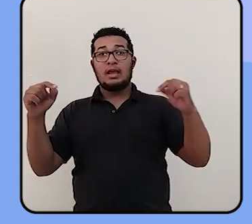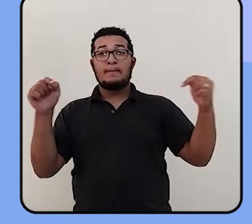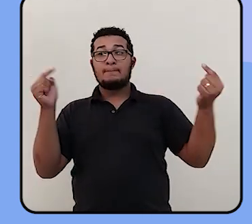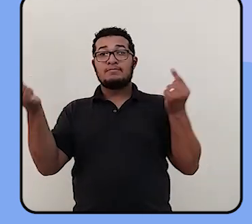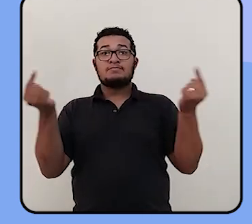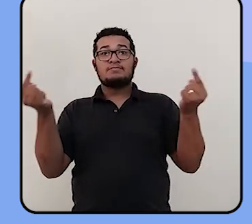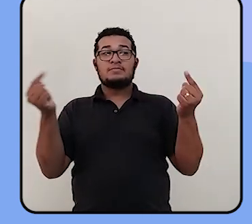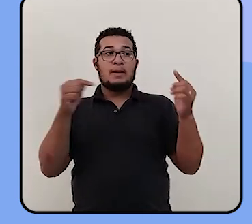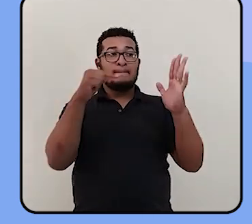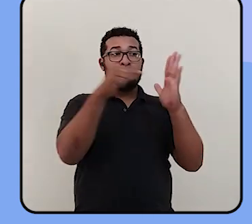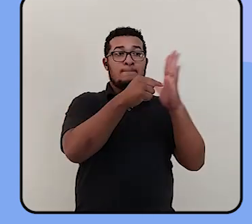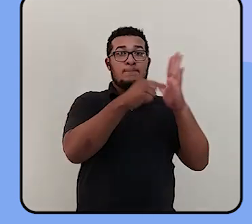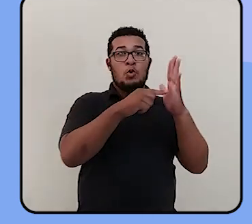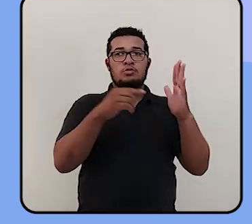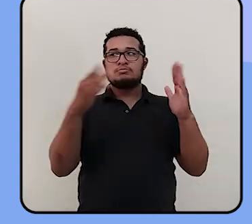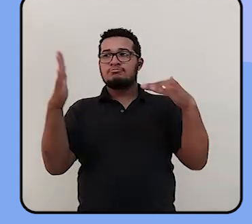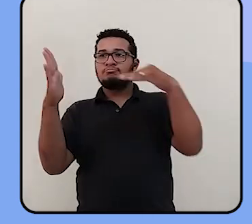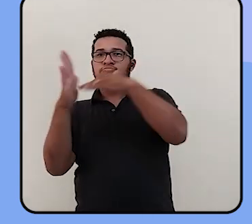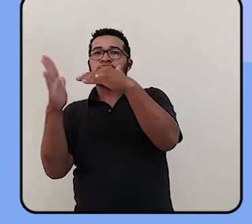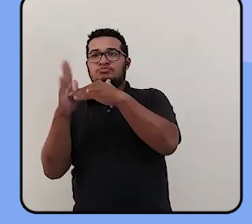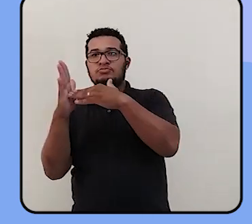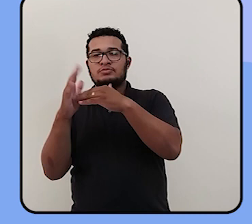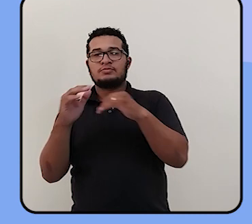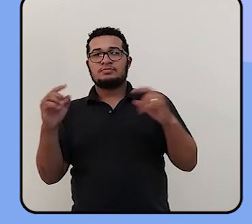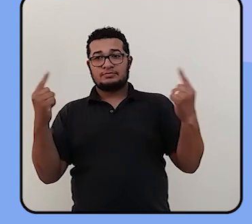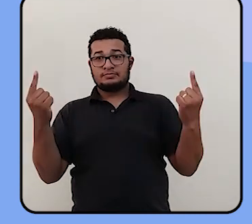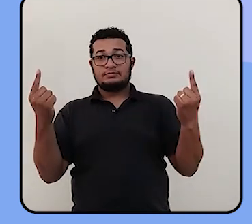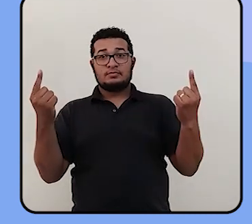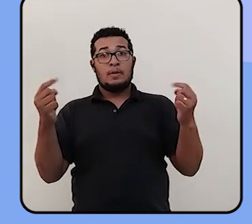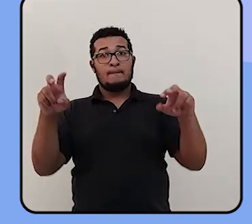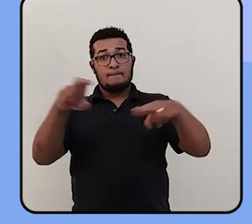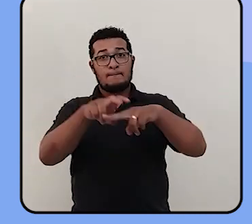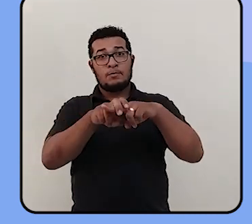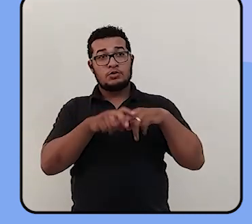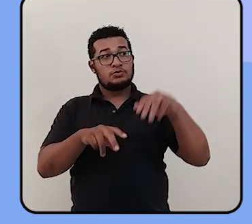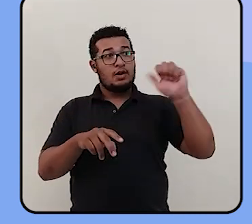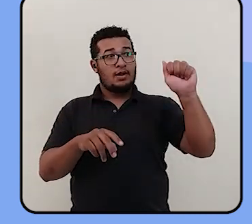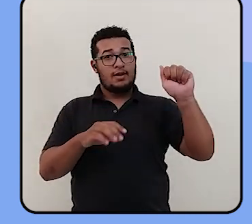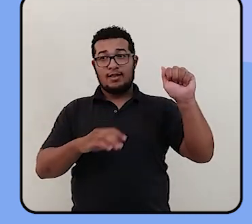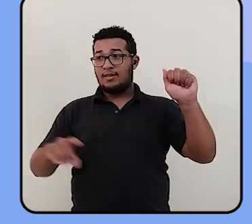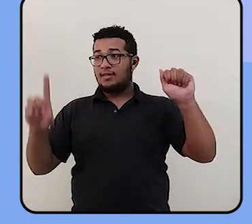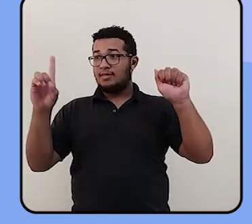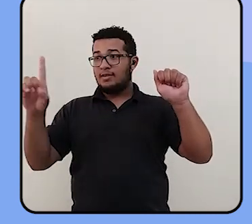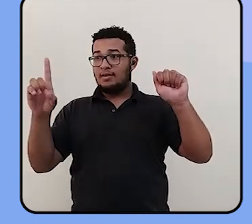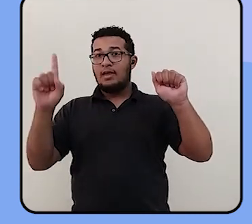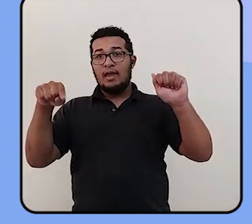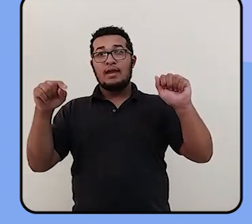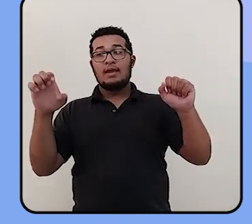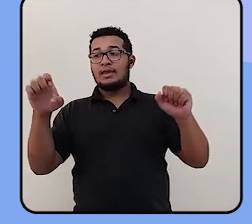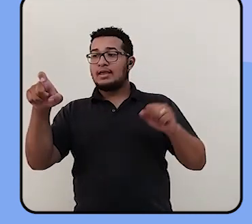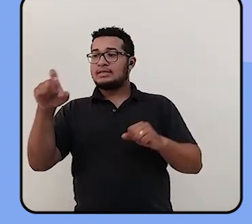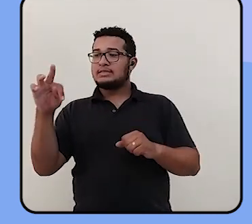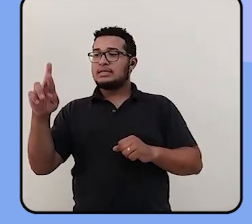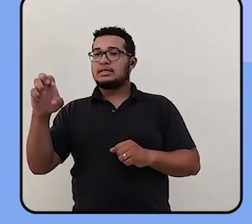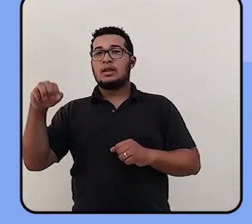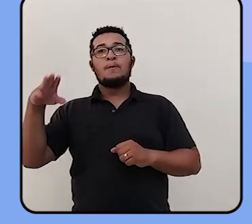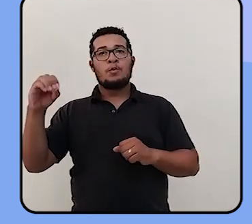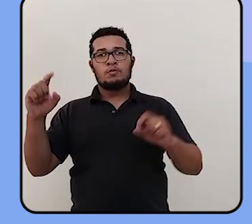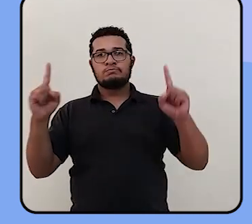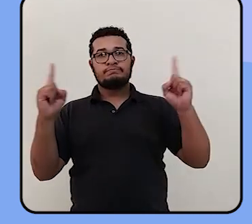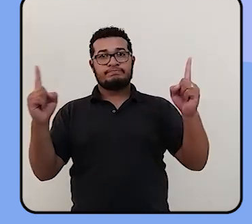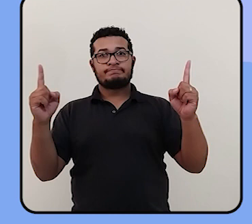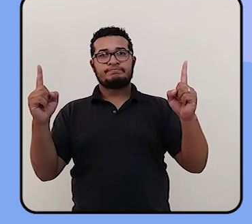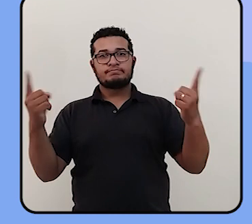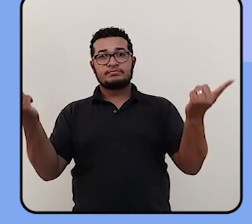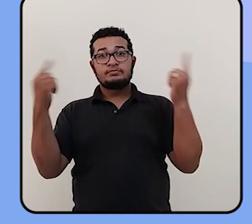na ponta, ou seja, no extremo. Por isso, A e D são os extremos. Já o B e o C, você está